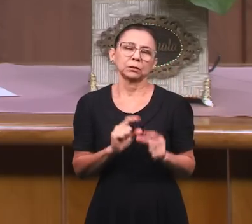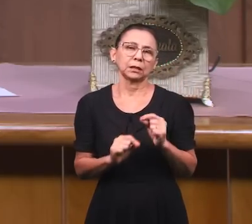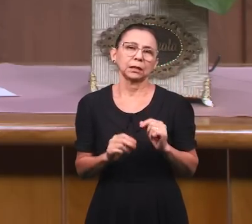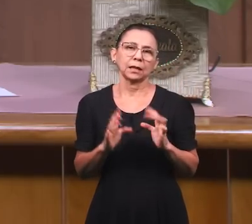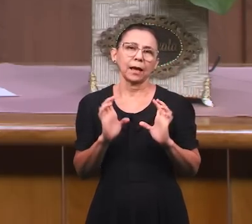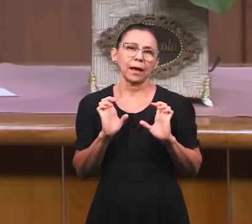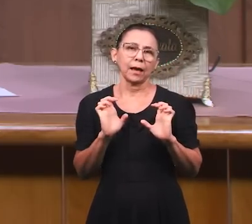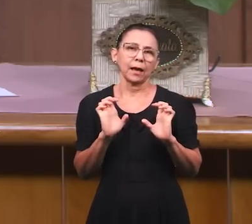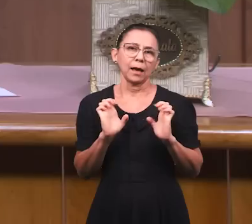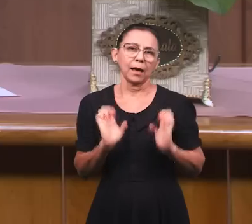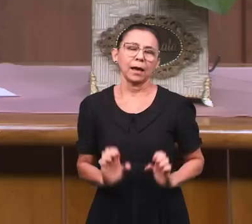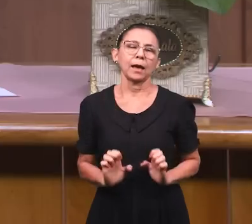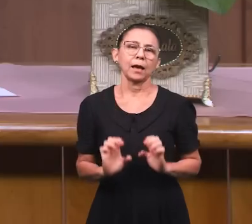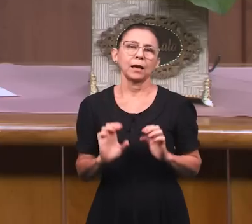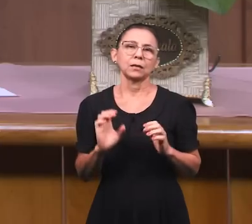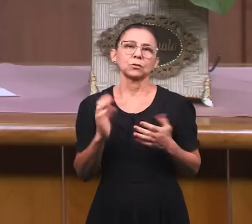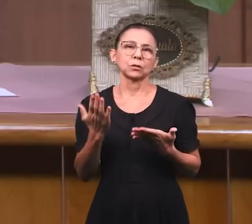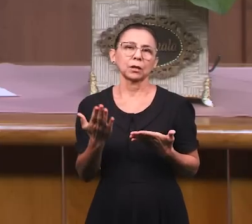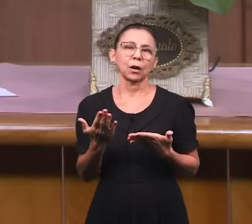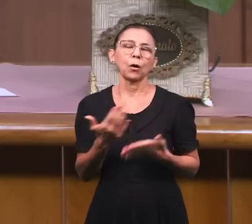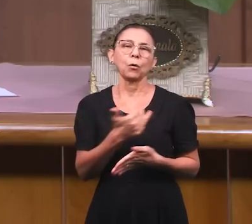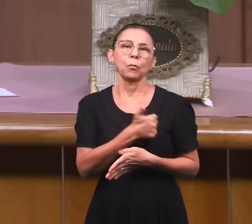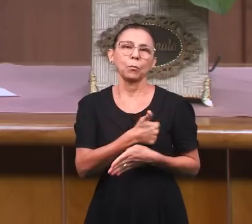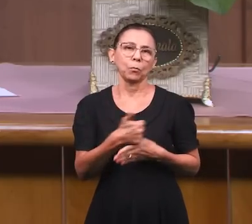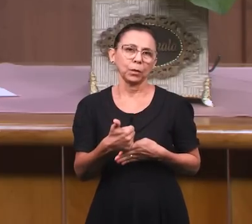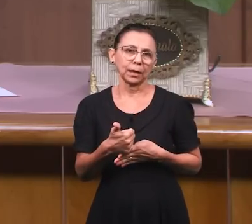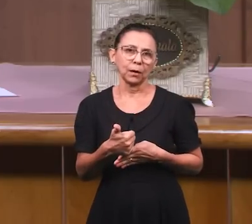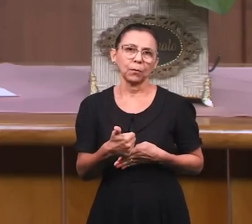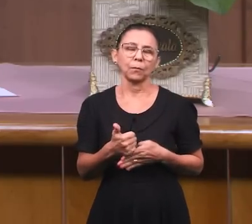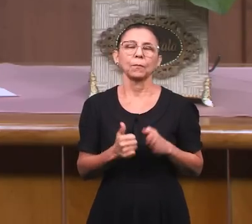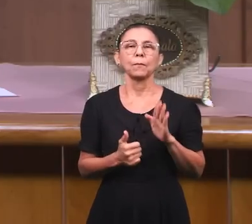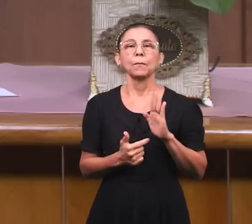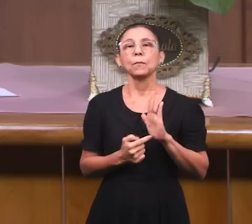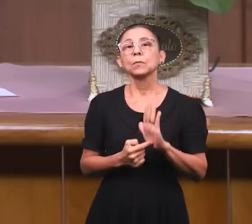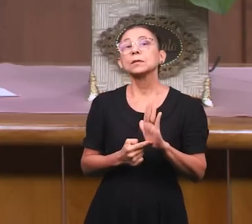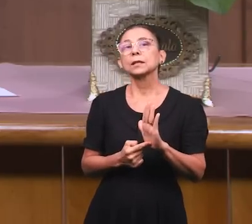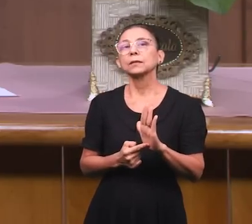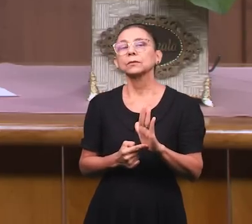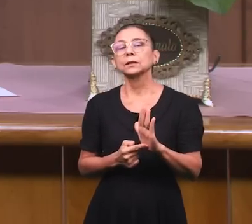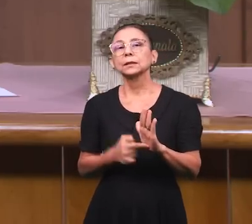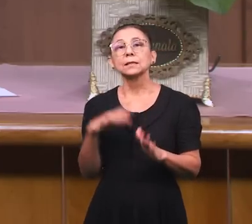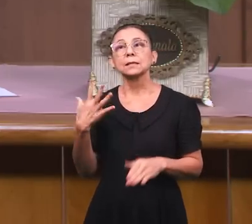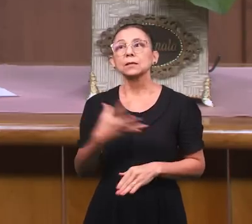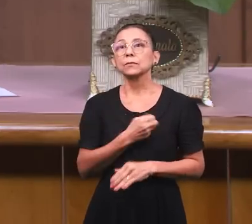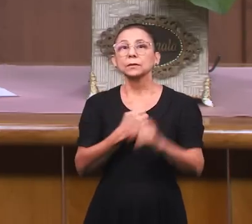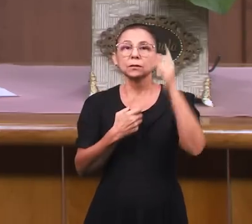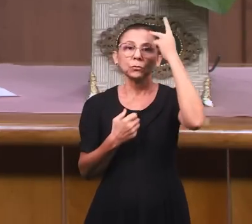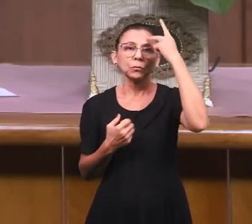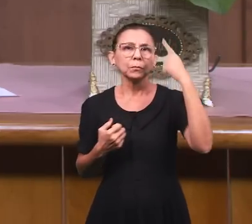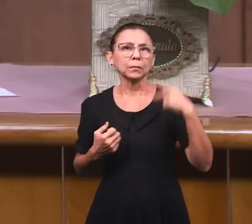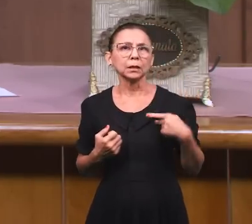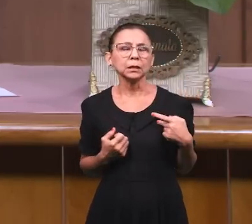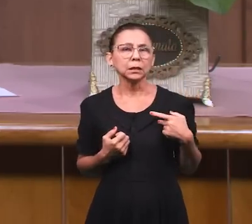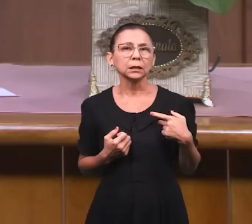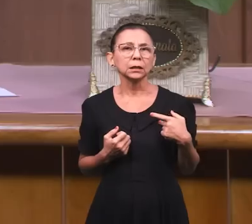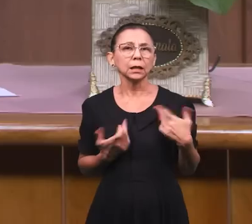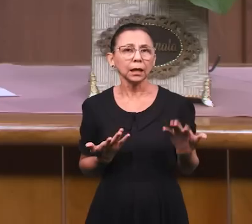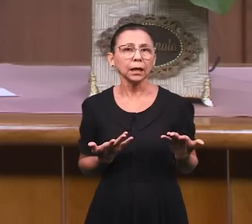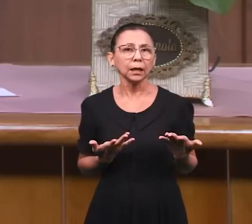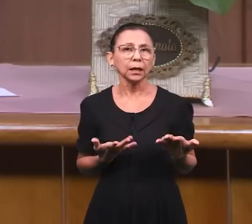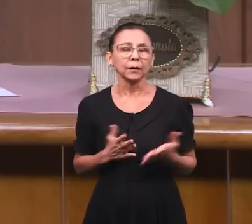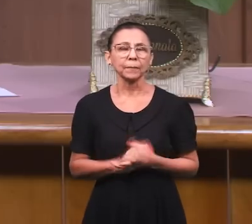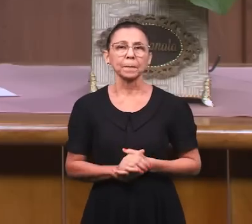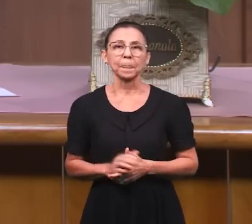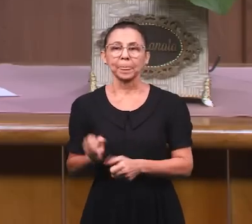disso. Jesus estava falando de uma história maravilhosa, que é a história da salvação do homem. Porque o homem saiu um dia de